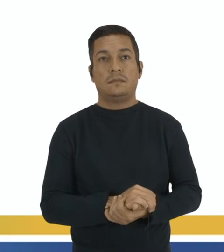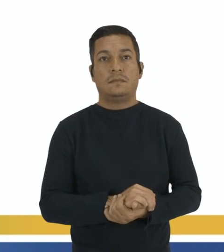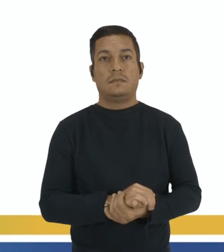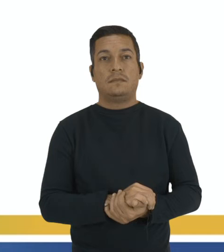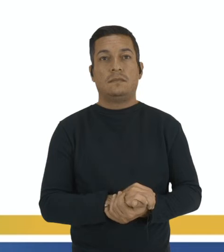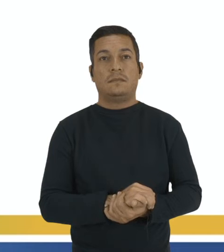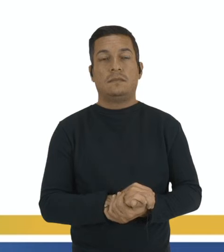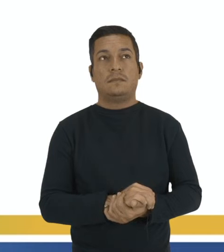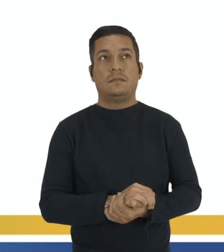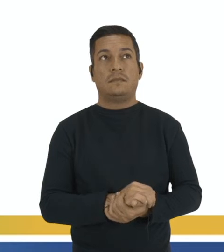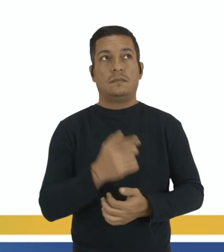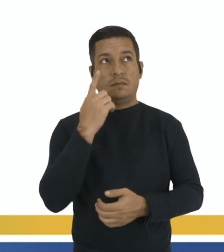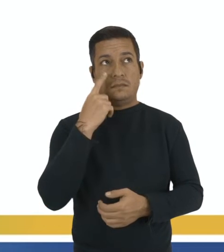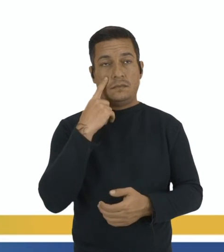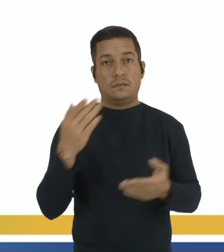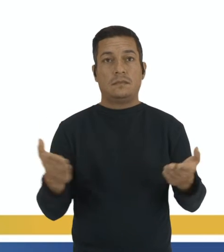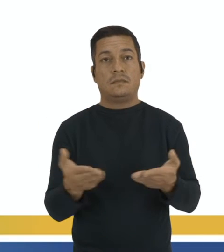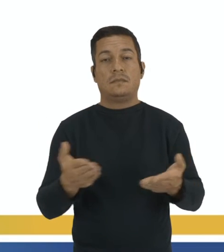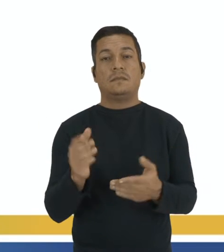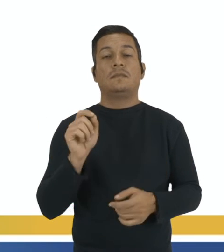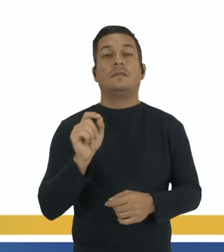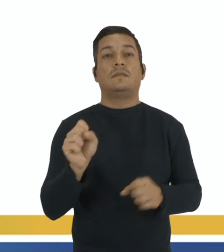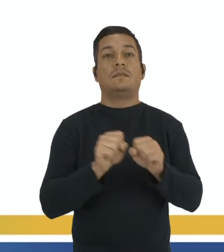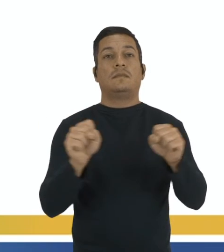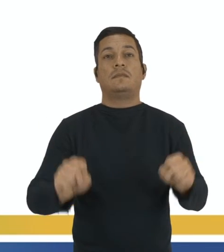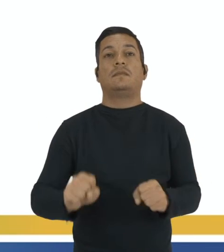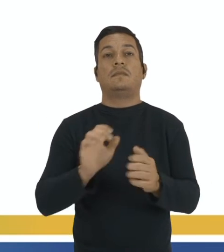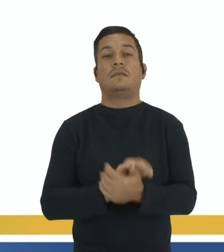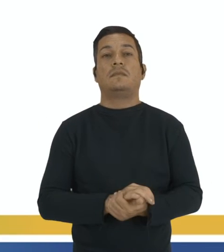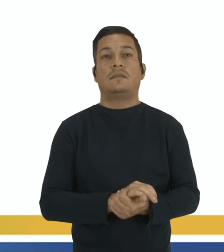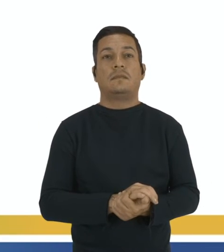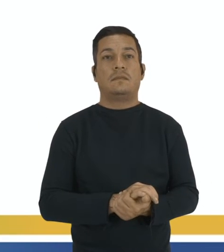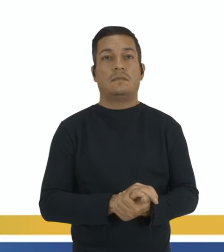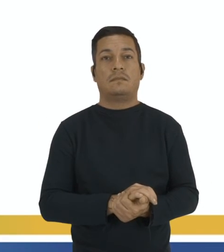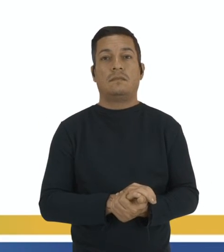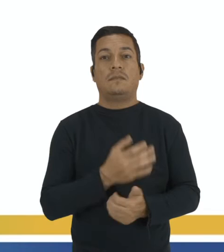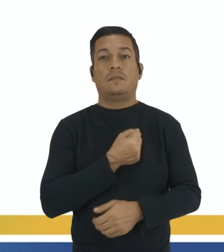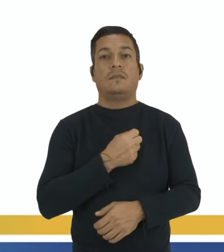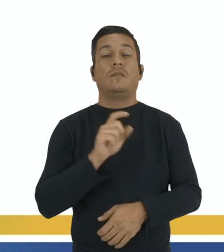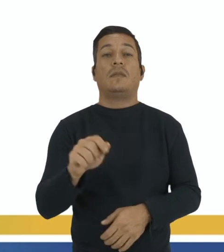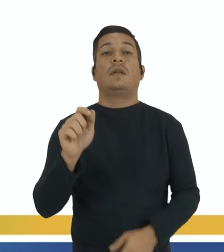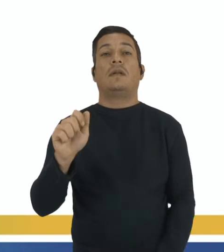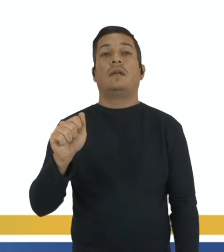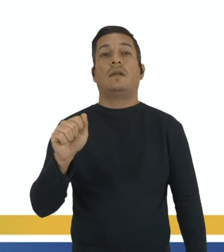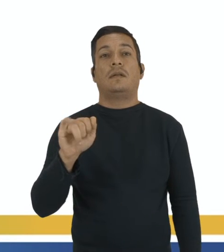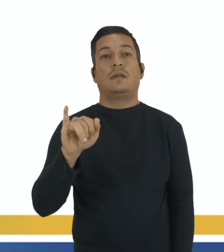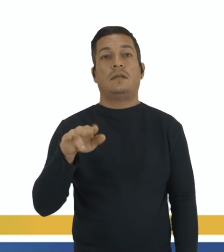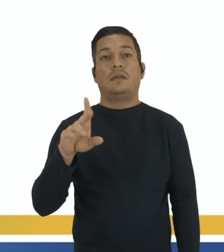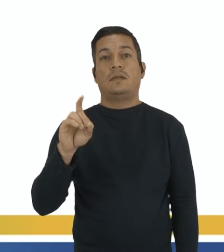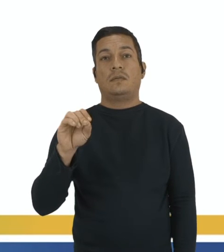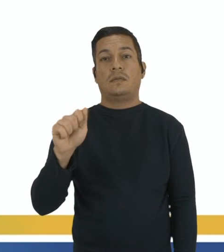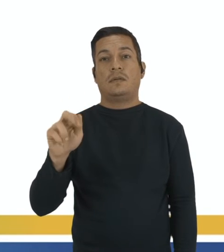mais. Agora, pessoal, nós vamos entrar no nosso sistema. O nosso sistema de numeração, ele é o sistema